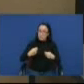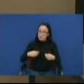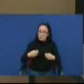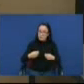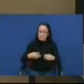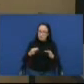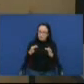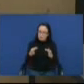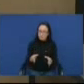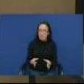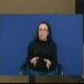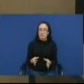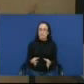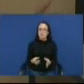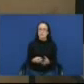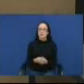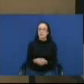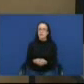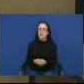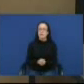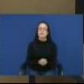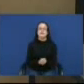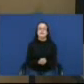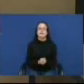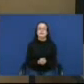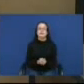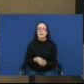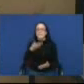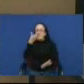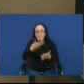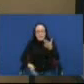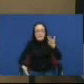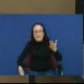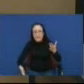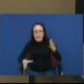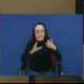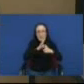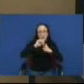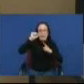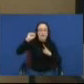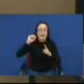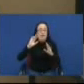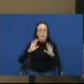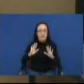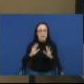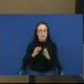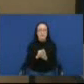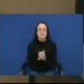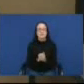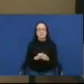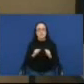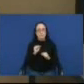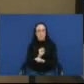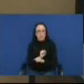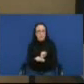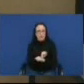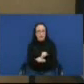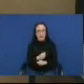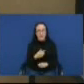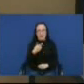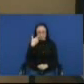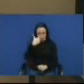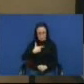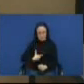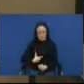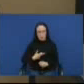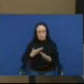perder, o cliente perder, ele vai perder também. Se o cliente ganhar, ele vai ganhar também. Então, o meu motivo de estar